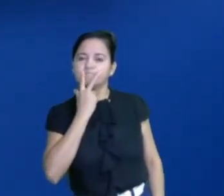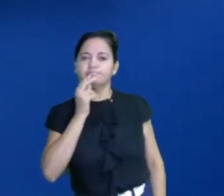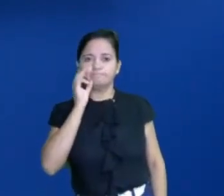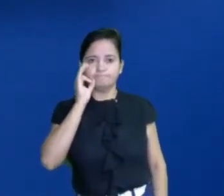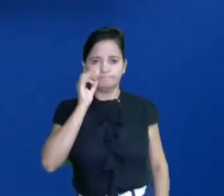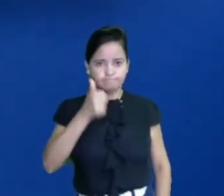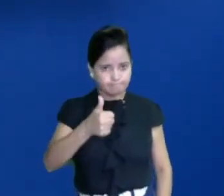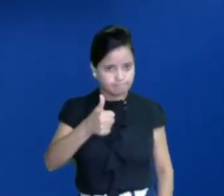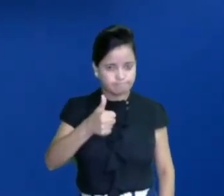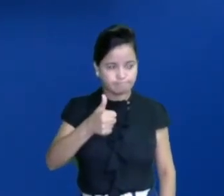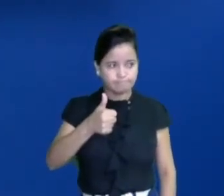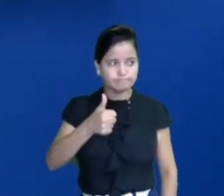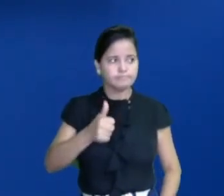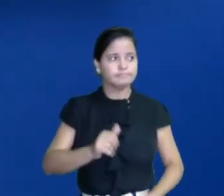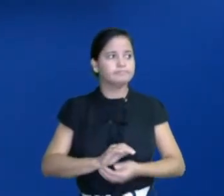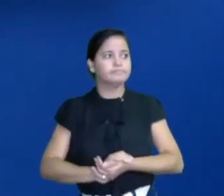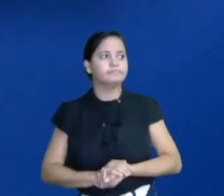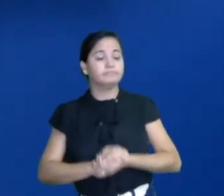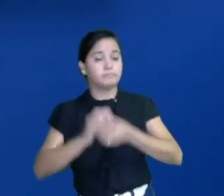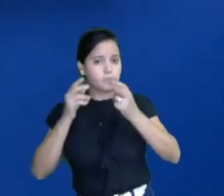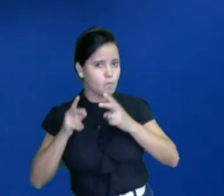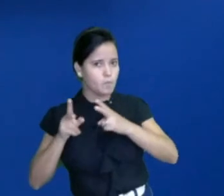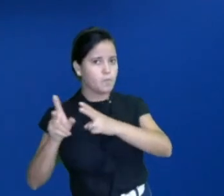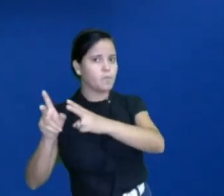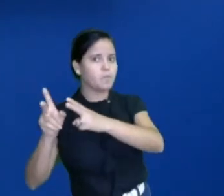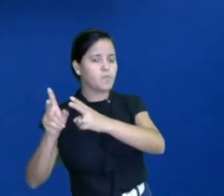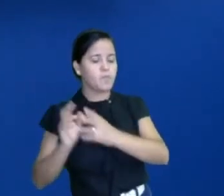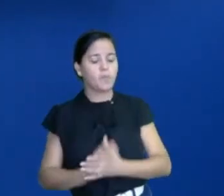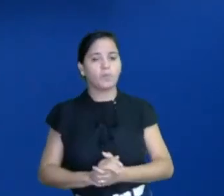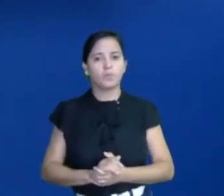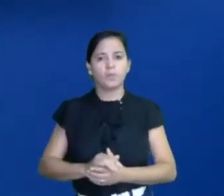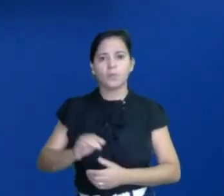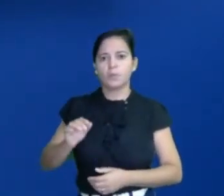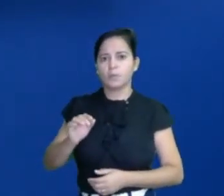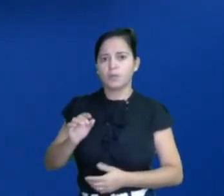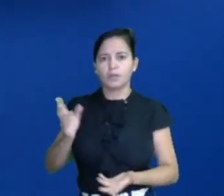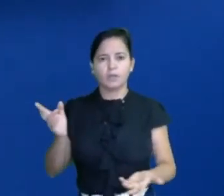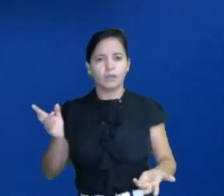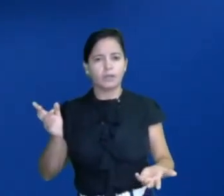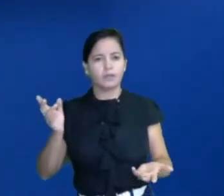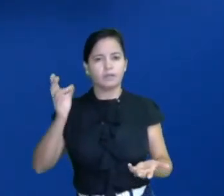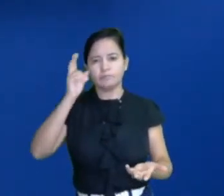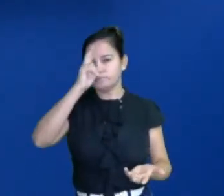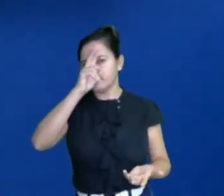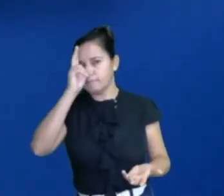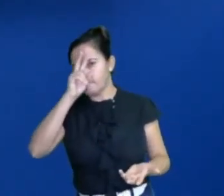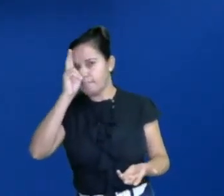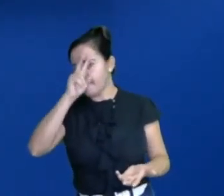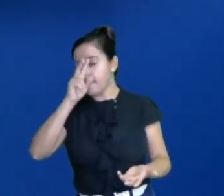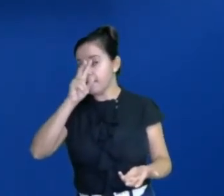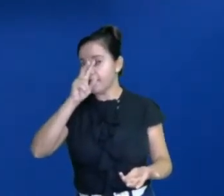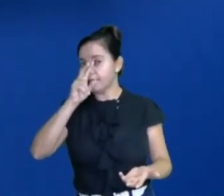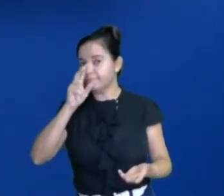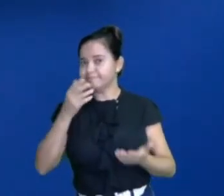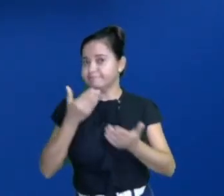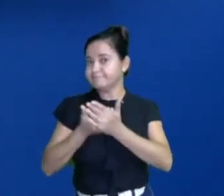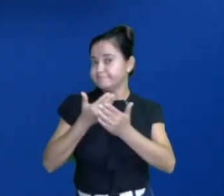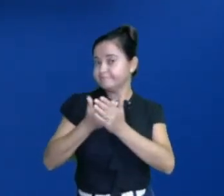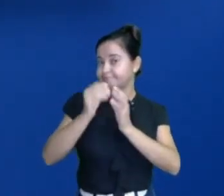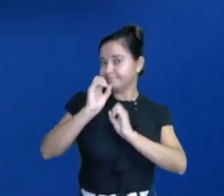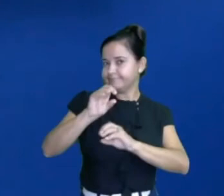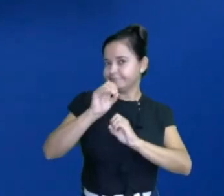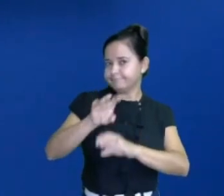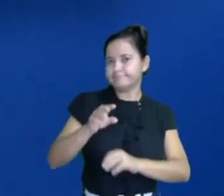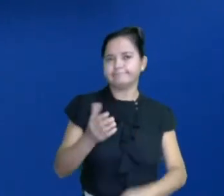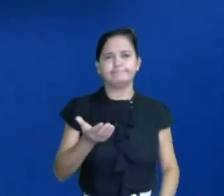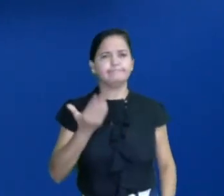Antão. Beleza? Prosseguindo. Revisão da aula. Vamos revisar o que a gente deu hoje? Vamos